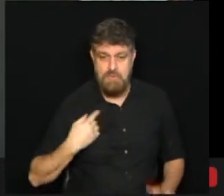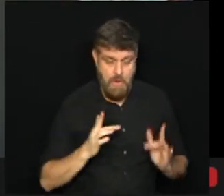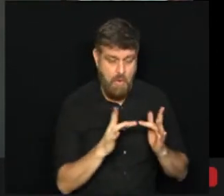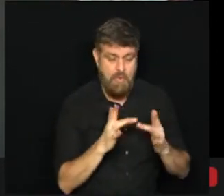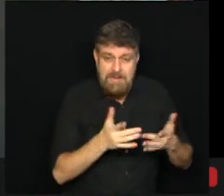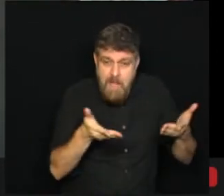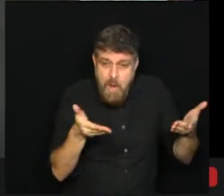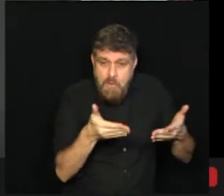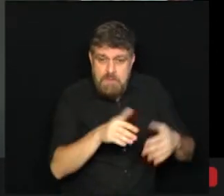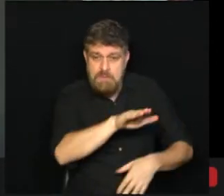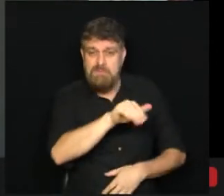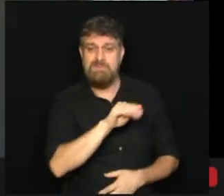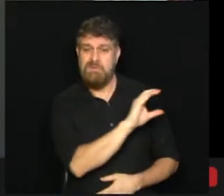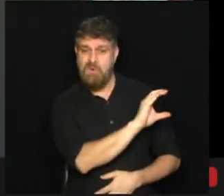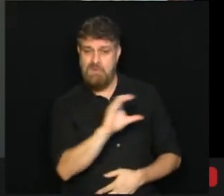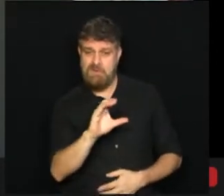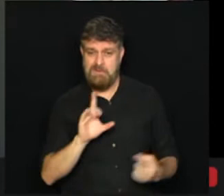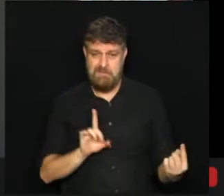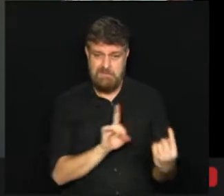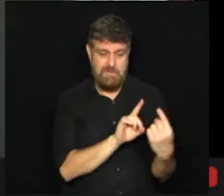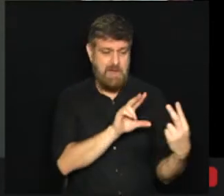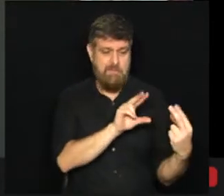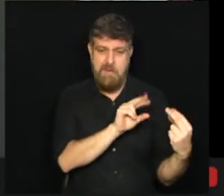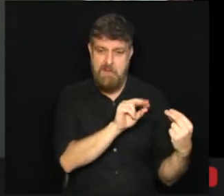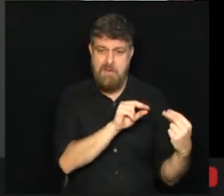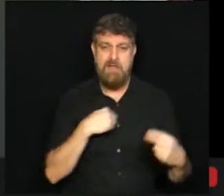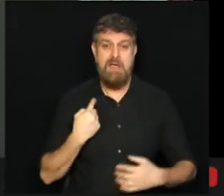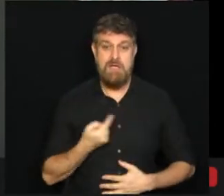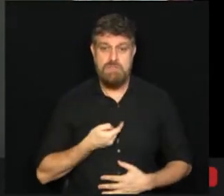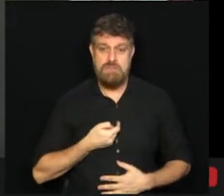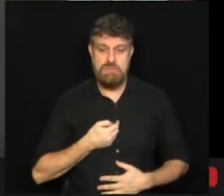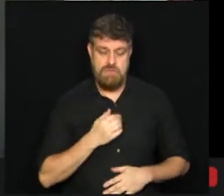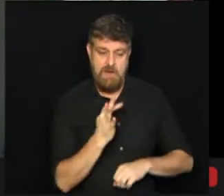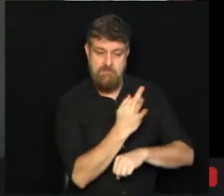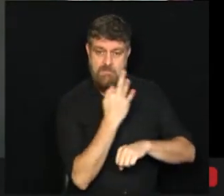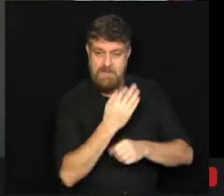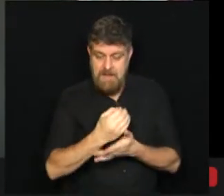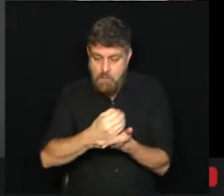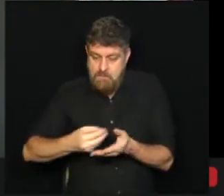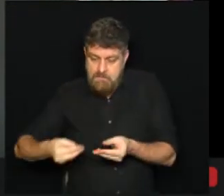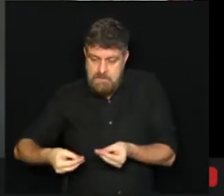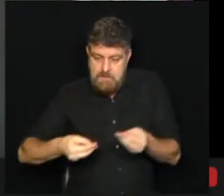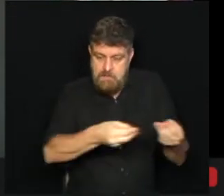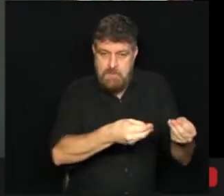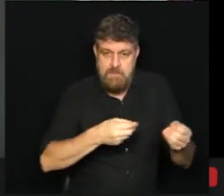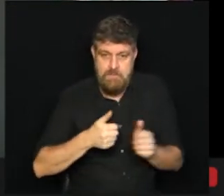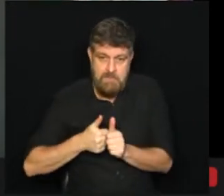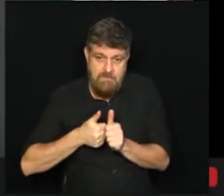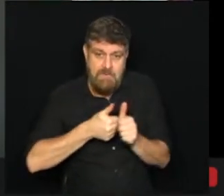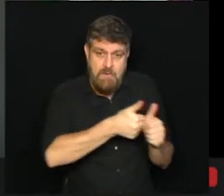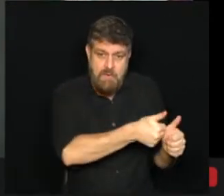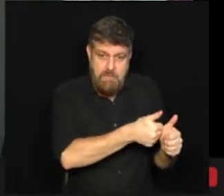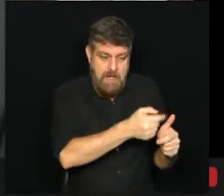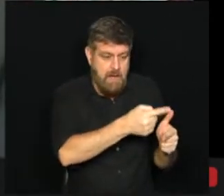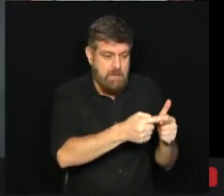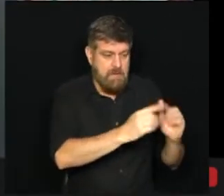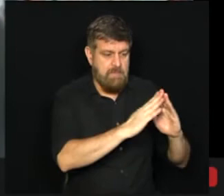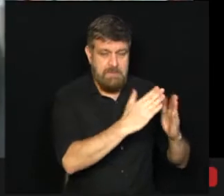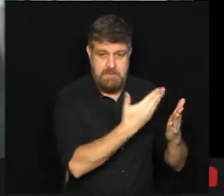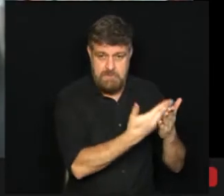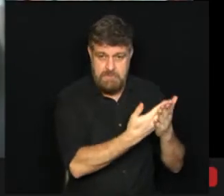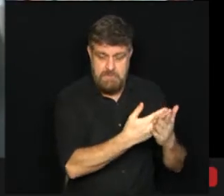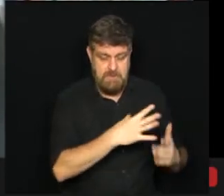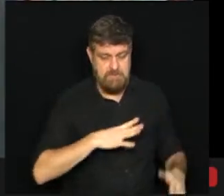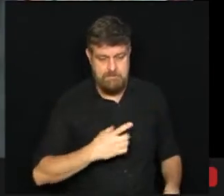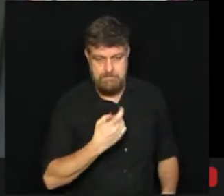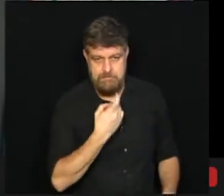com o coordenador para manifestar o interesse e formalizar isso também por ofício de acompanhamento desse caso. Muito obrigado